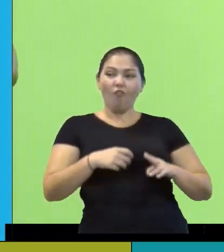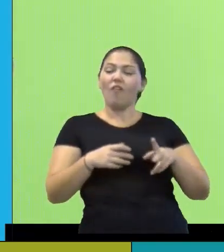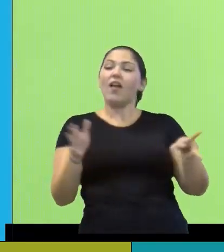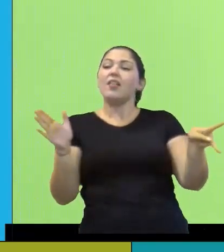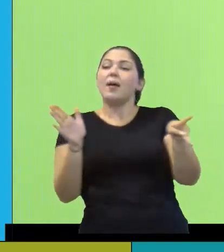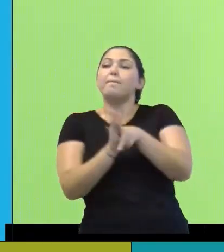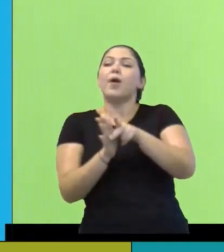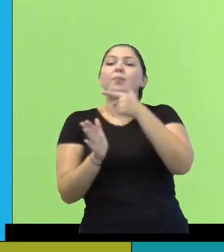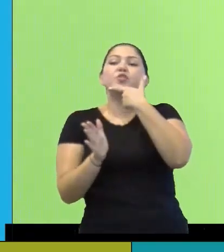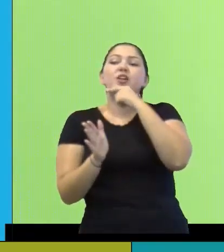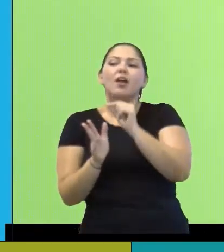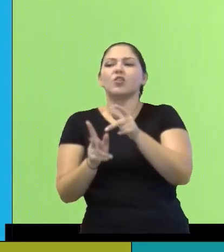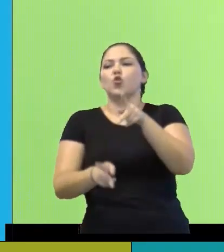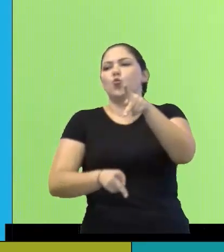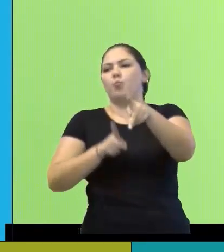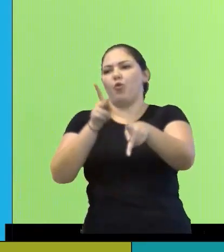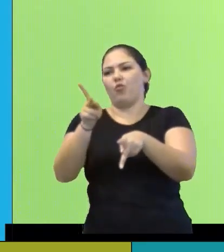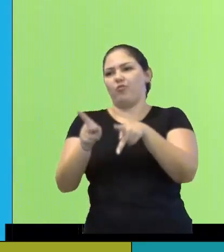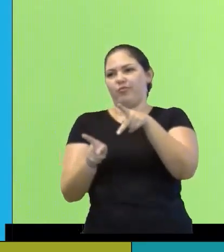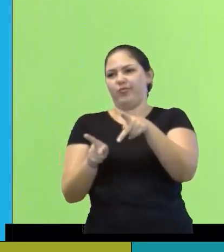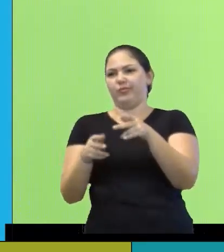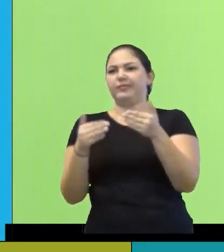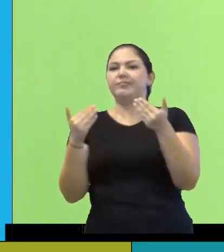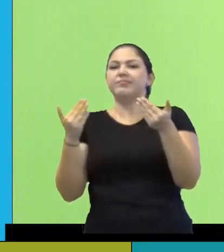ele defendia, portanto, os dois